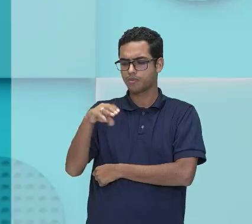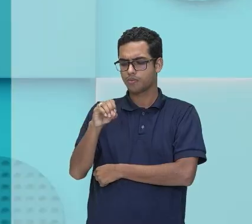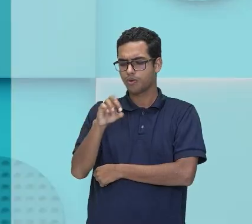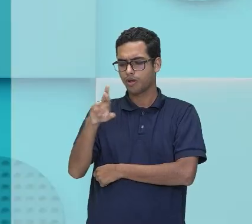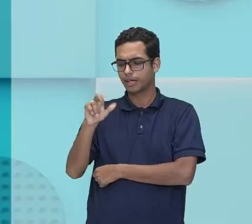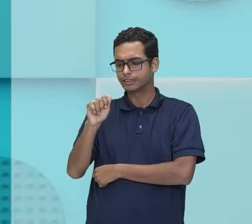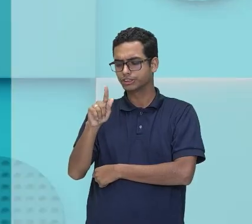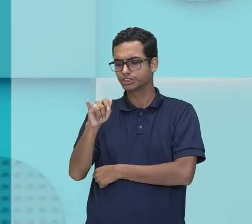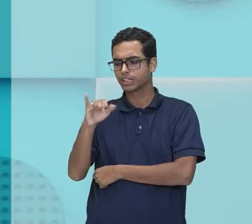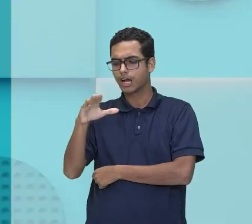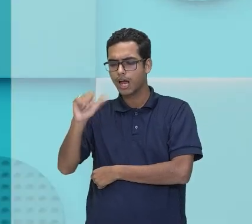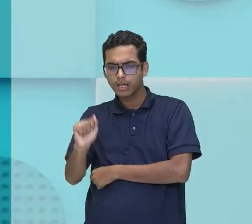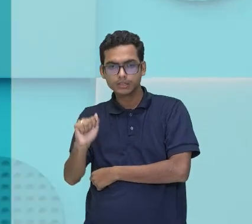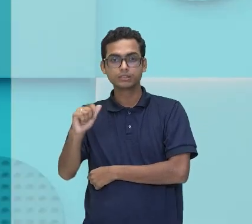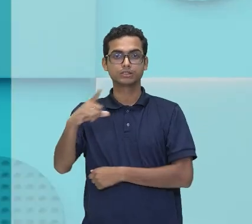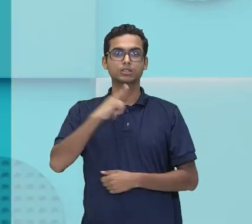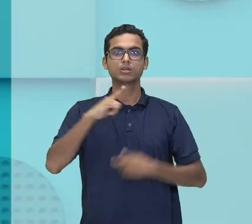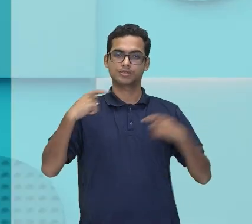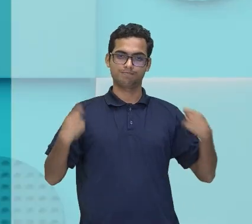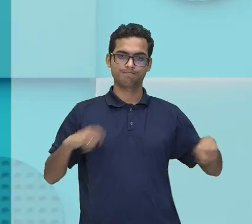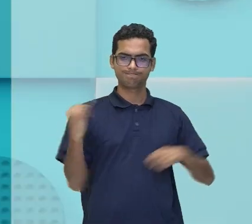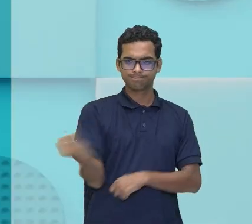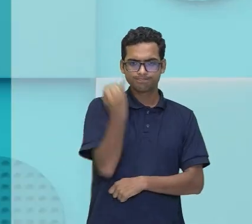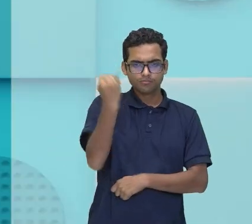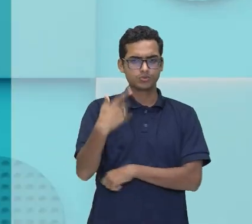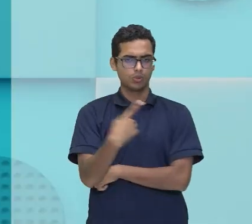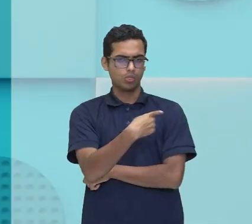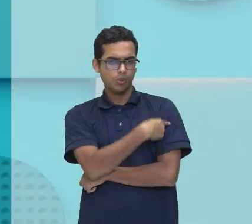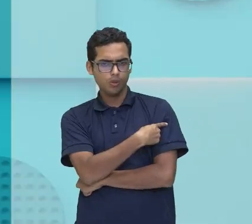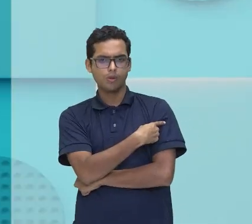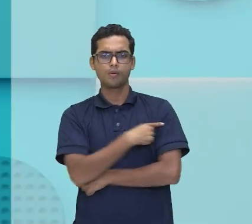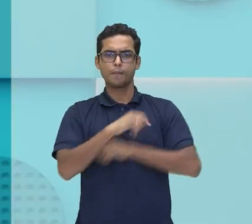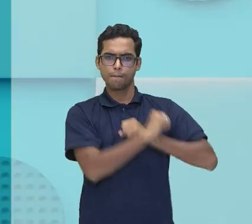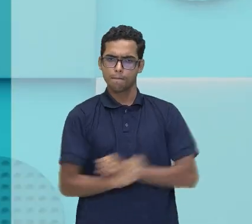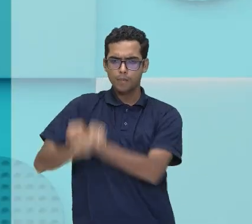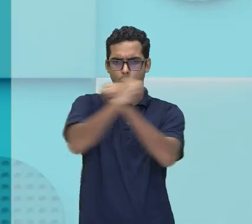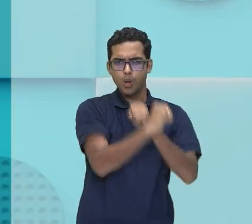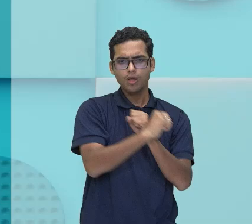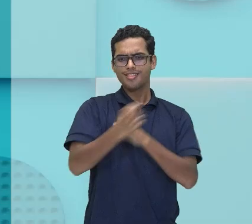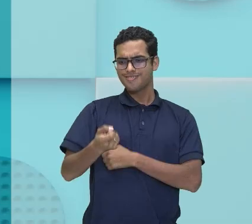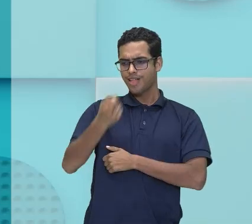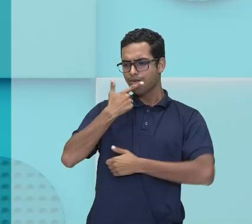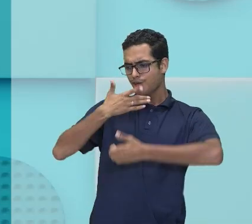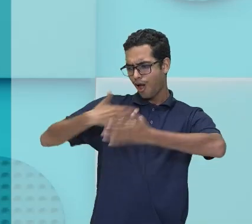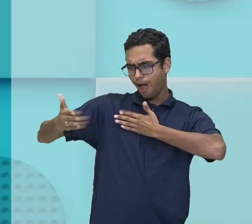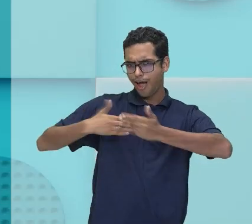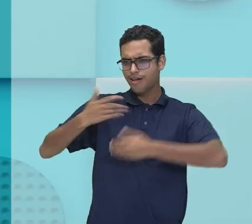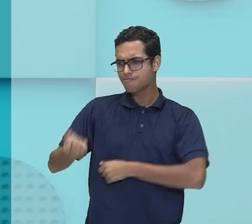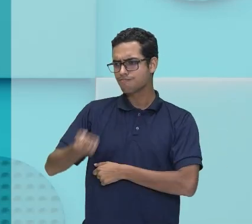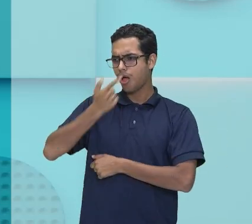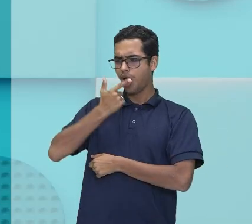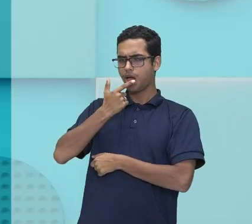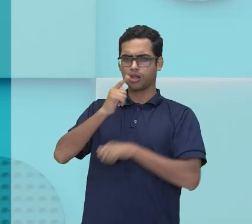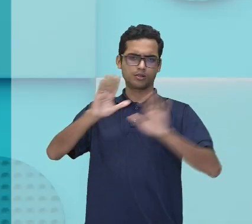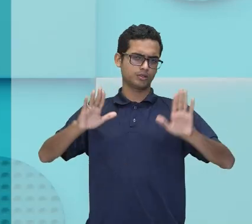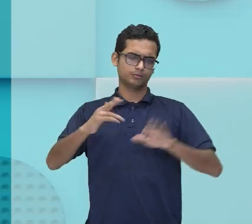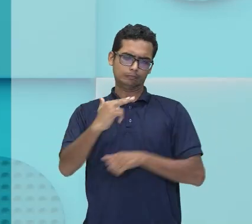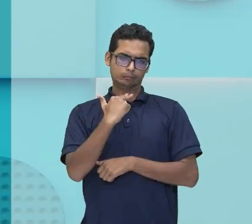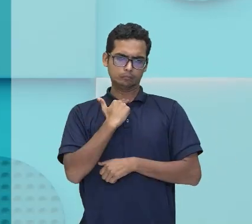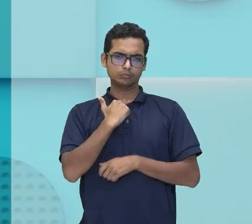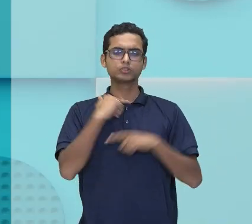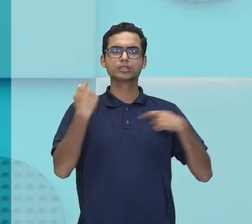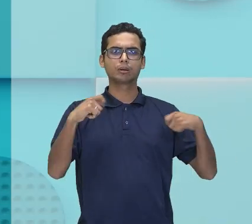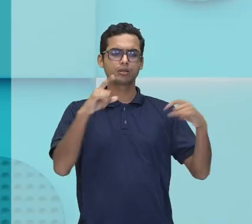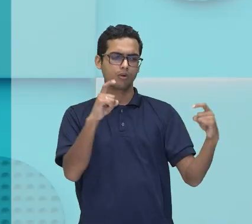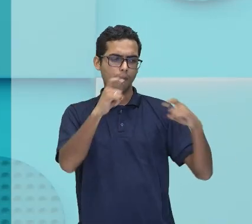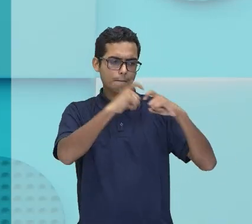para vacina, de prevenção, que remédio eu posso tomar. Não é qualquer remédio que a gente pode tomar, a gente não pode estar se automedicando, né?